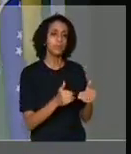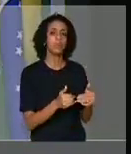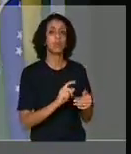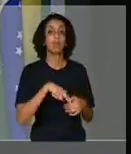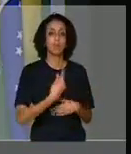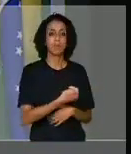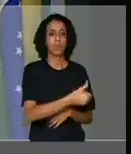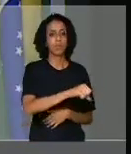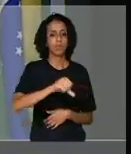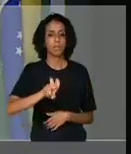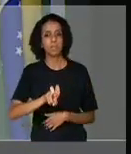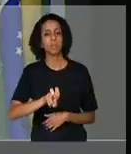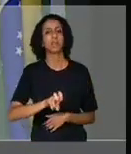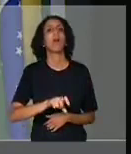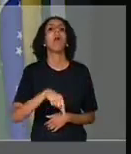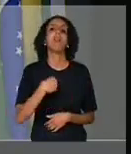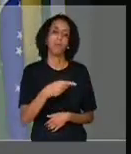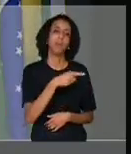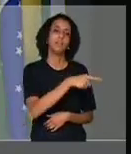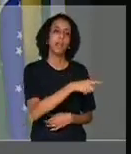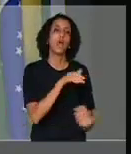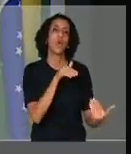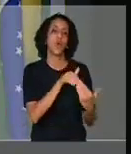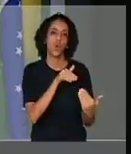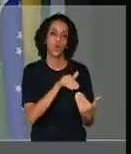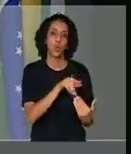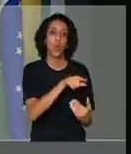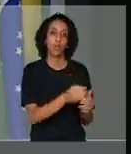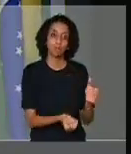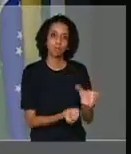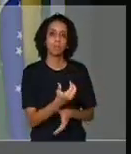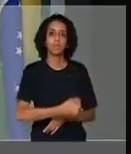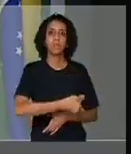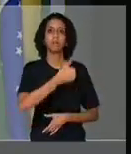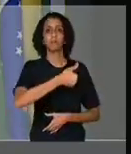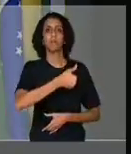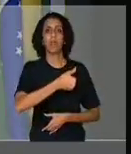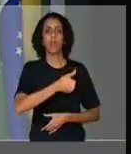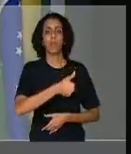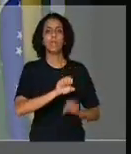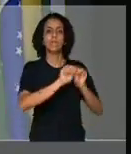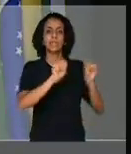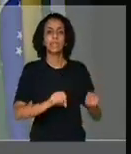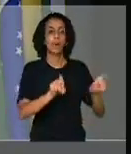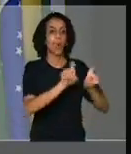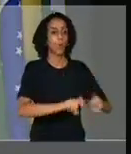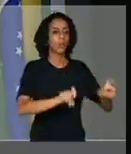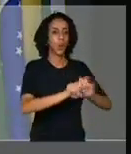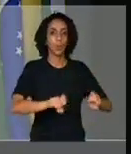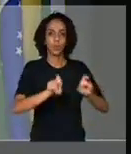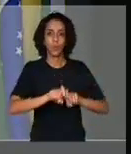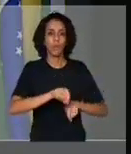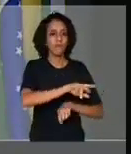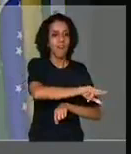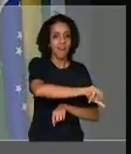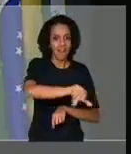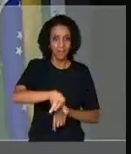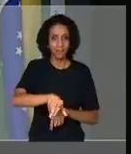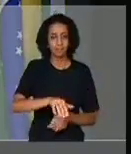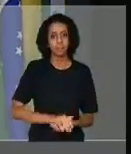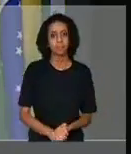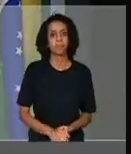em 1925, no meu segundo mandato, ele implantou a primeira rede integrada de computadores. Eu já sonhava naquela